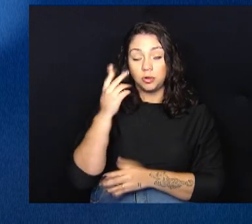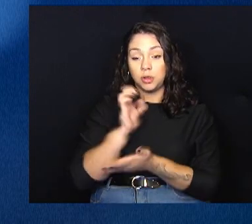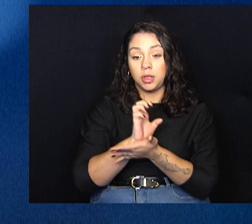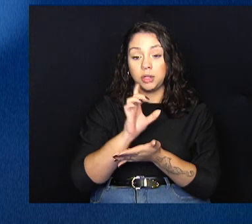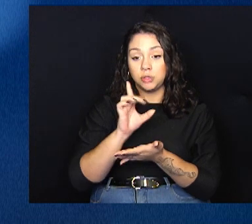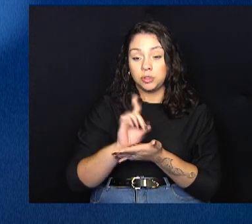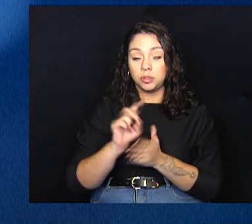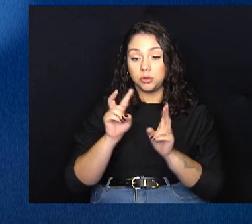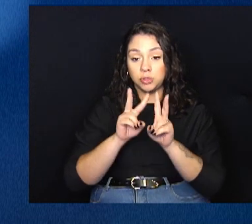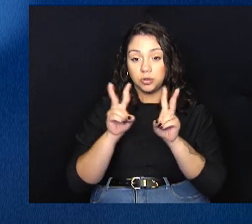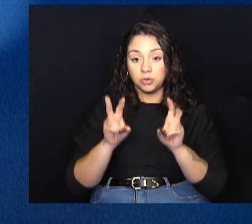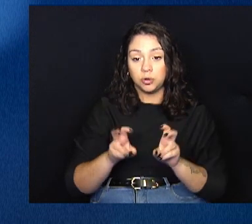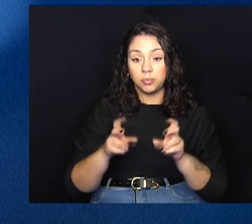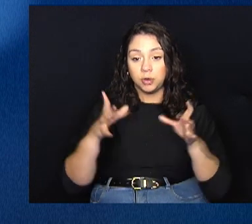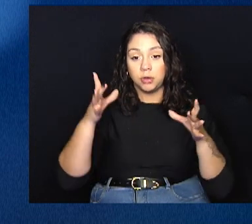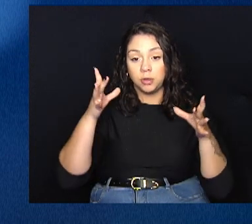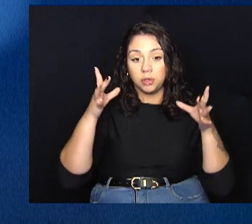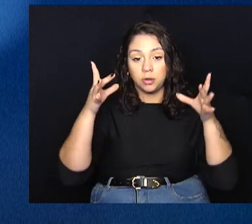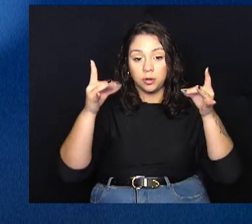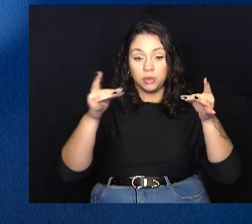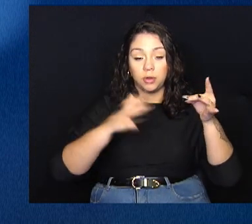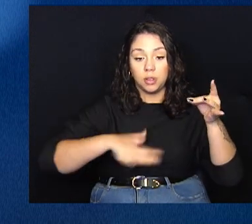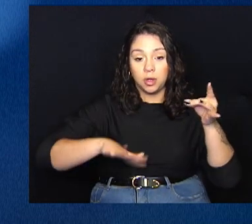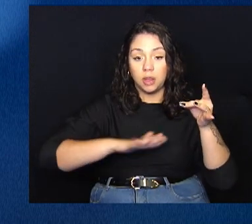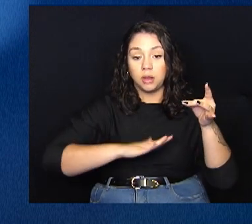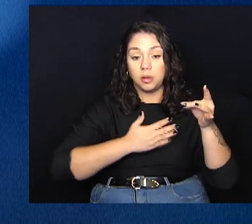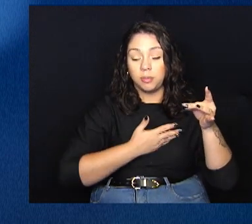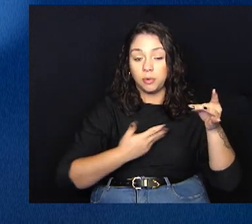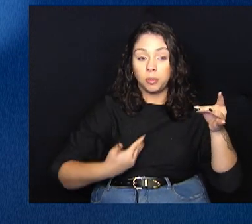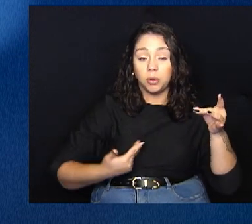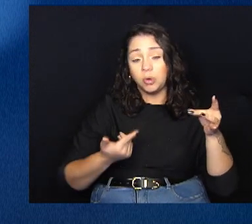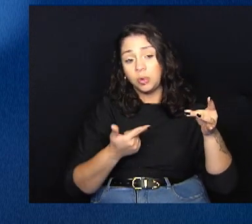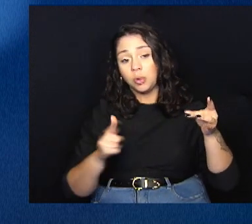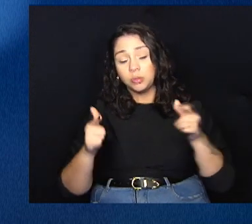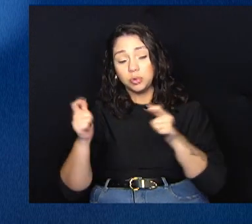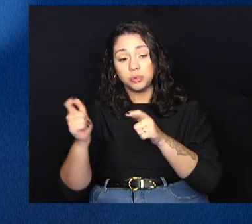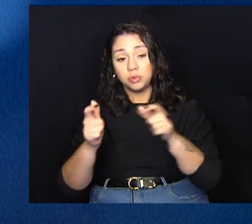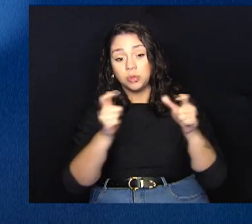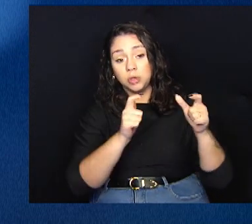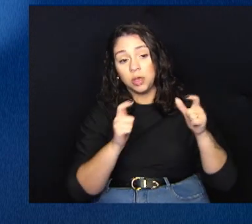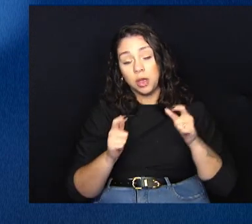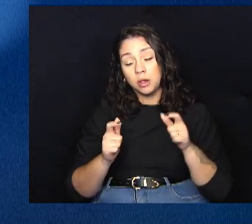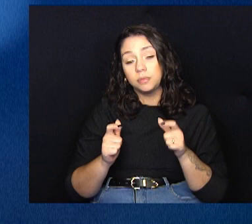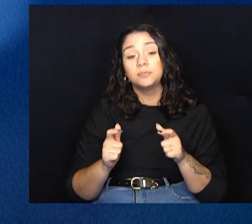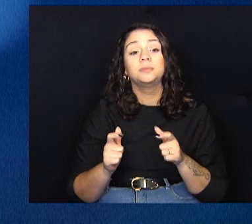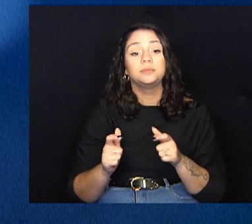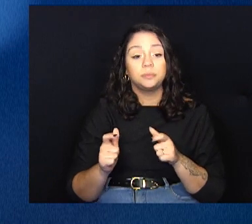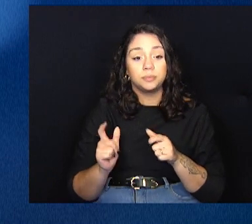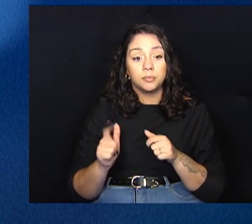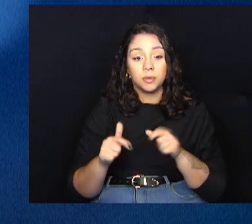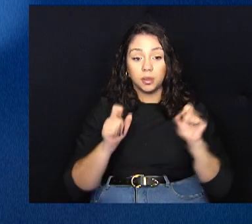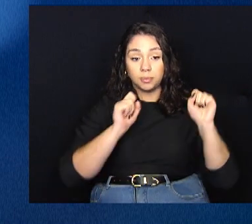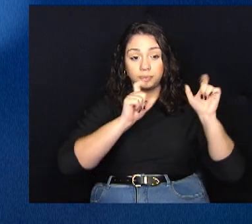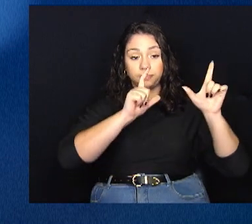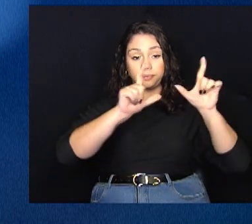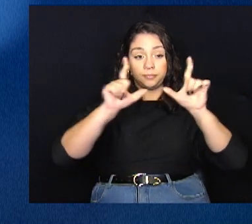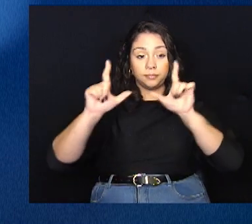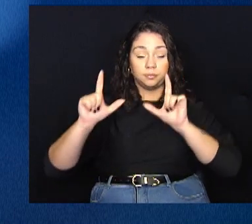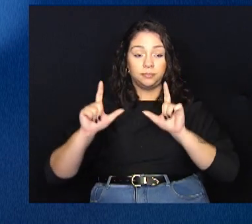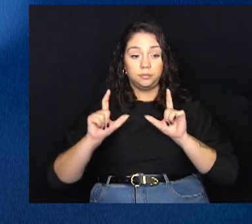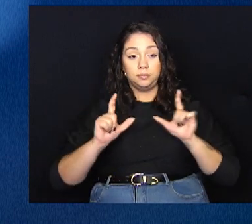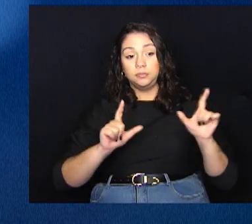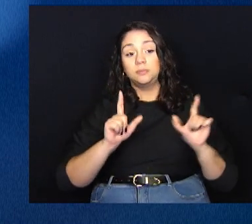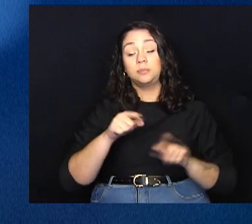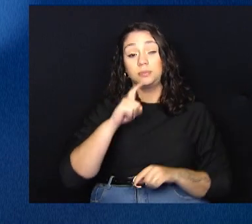sobre a fixação em vias públicas e outros locais designados de placas indicativas de